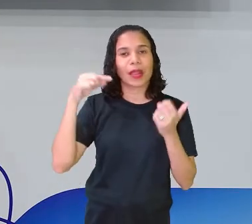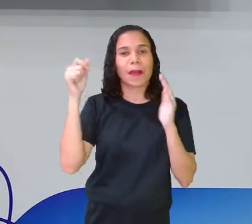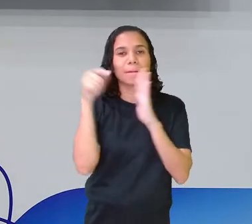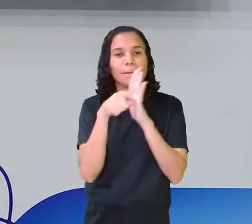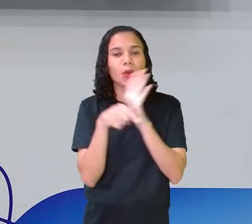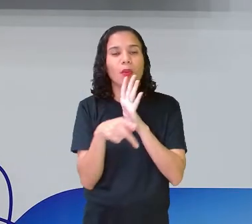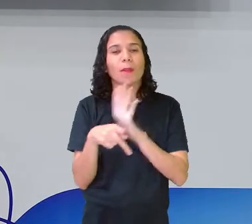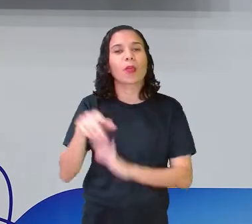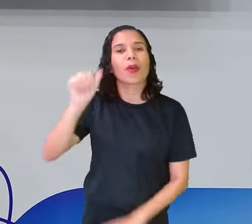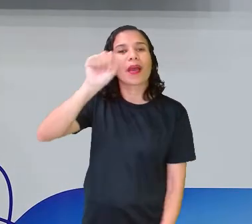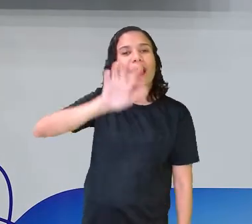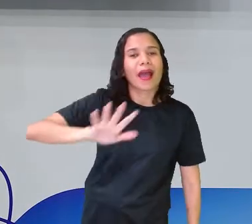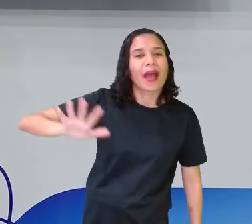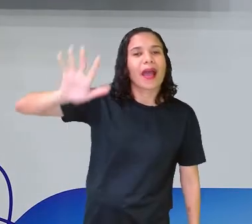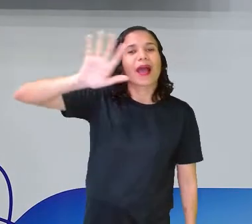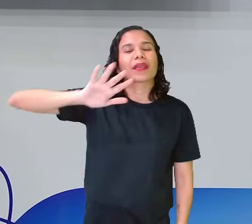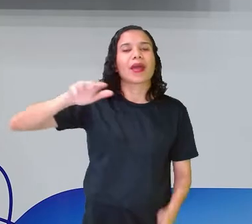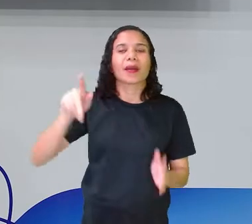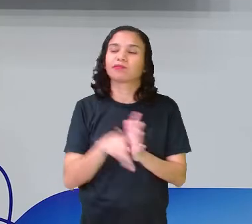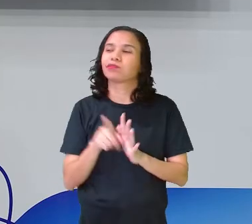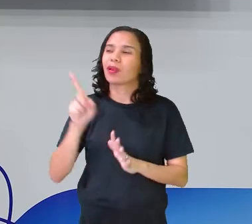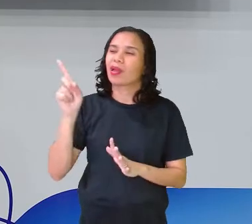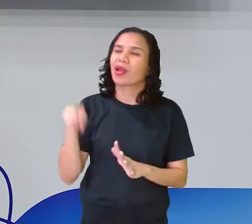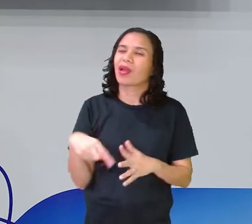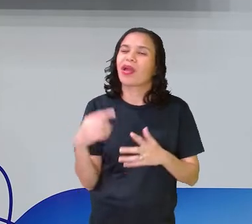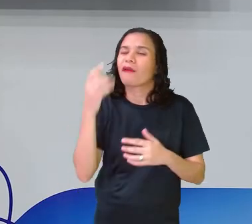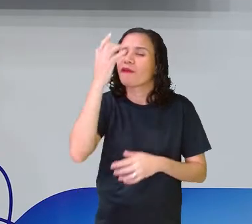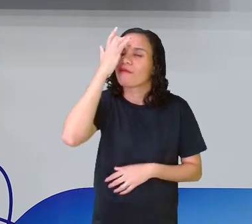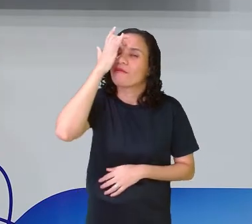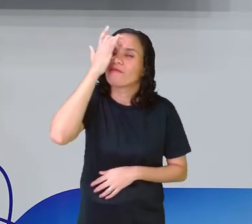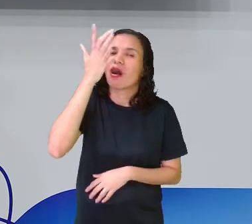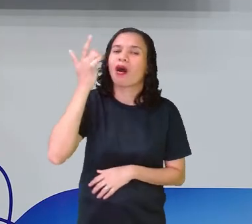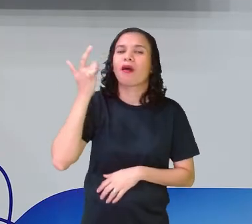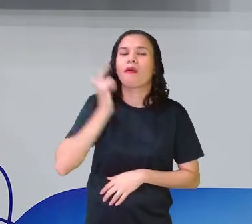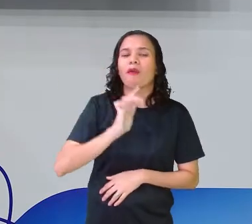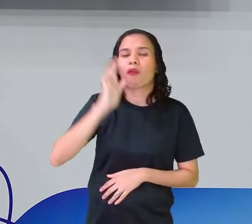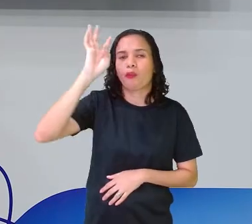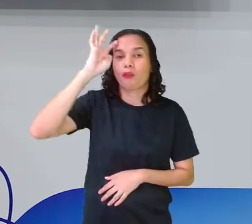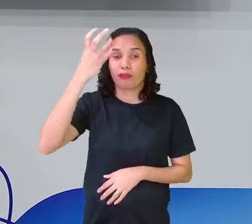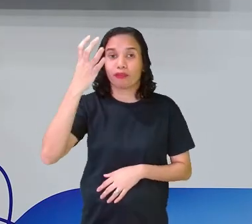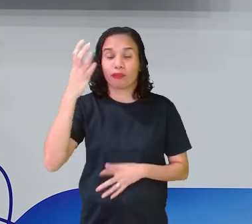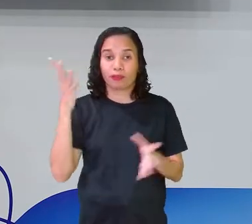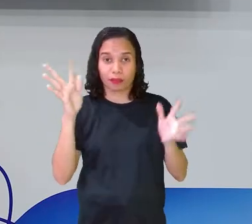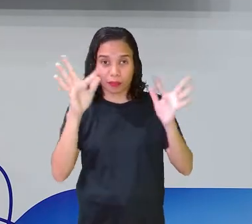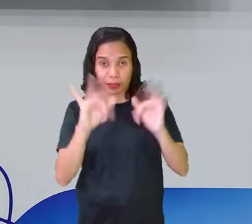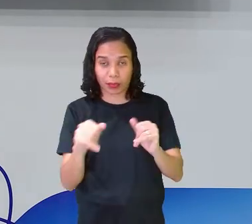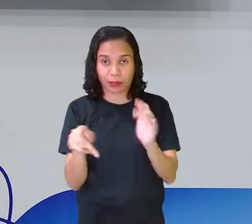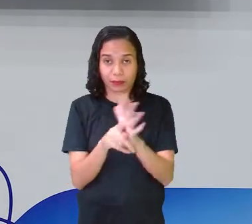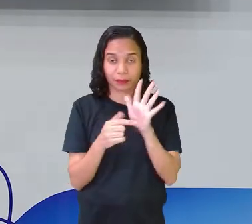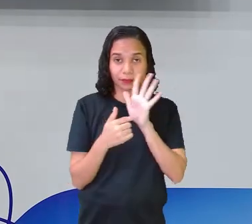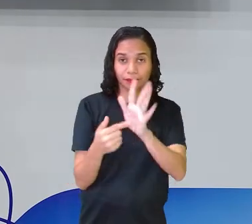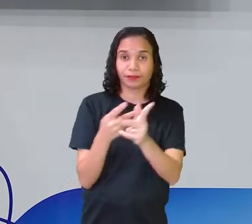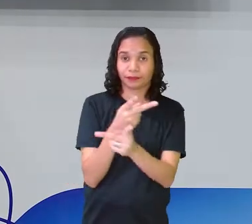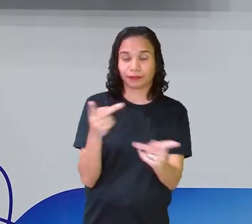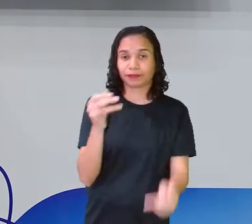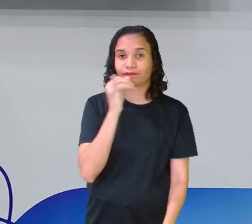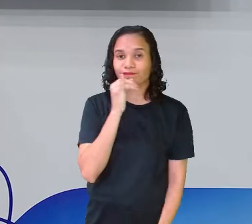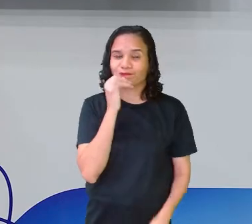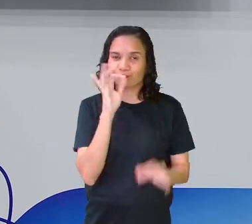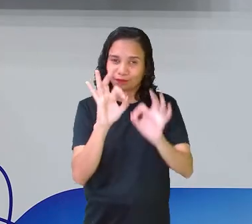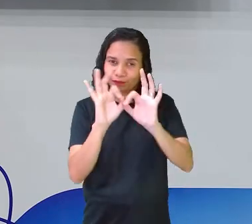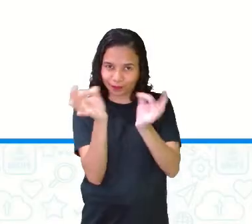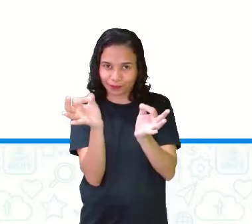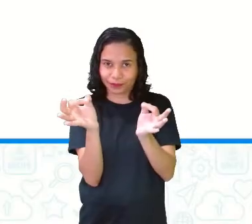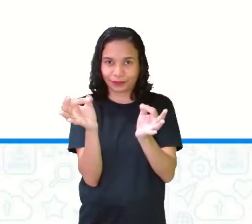questão de área, essa questão de perímetro é muito fácil de resolver. Para finalizar, eu vou mostrar um exemplo